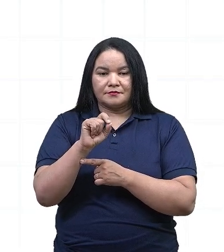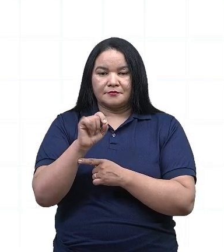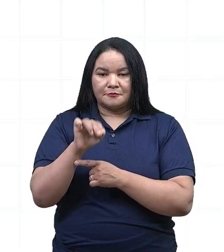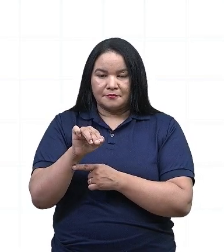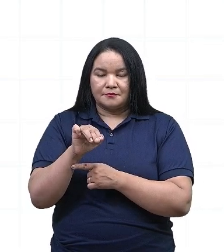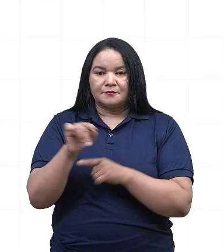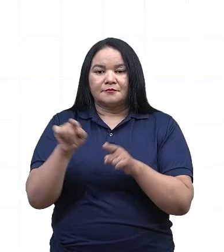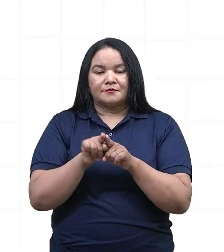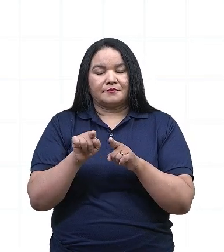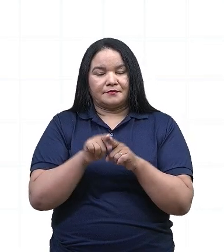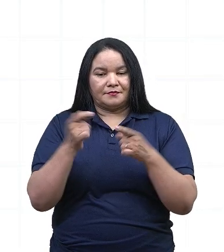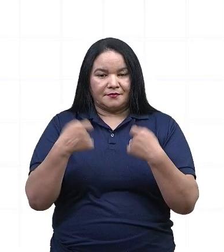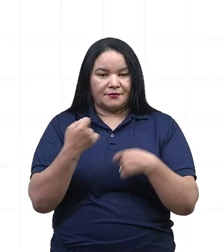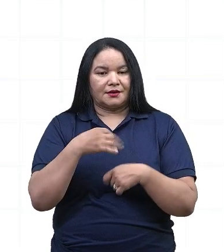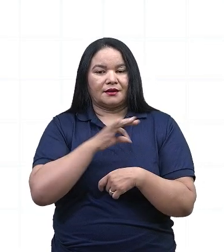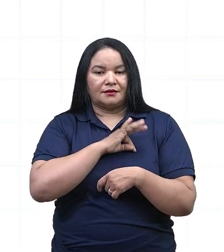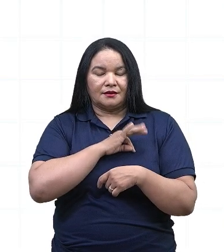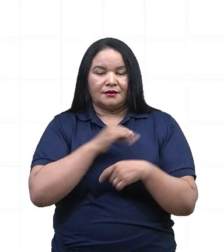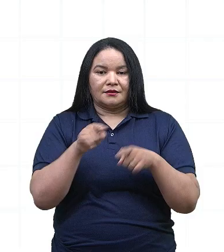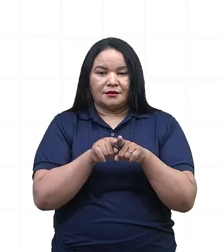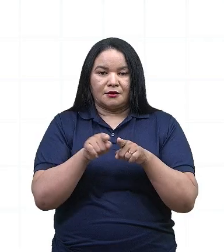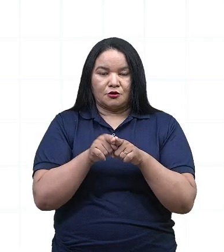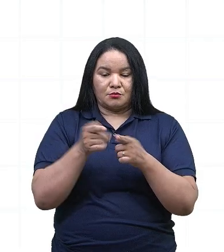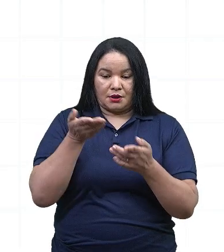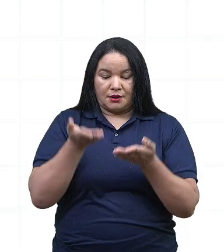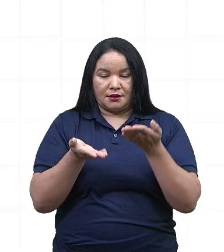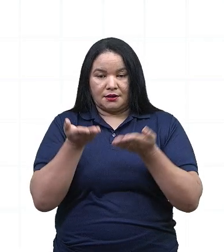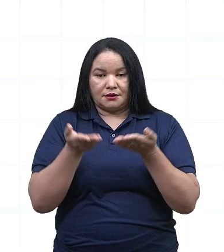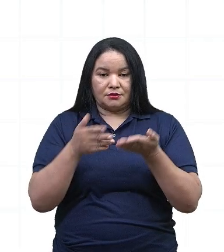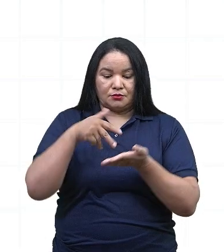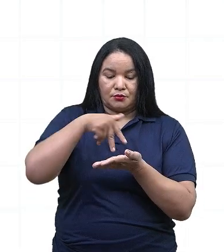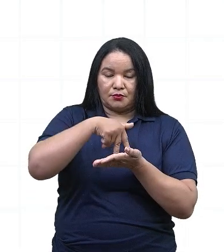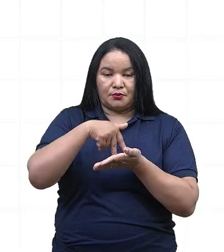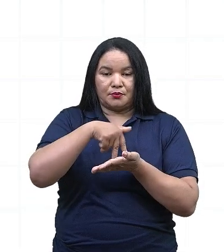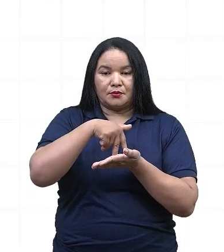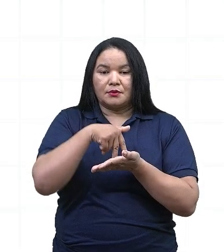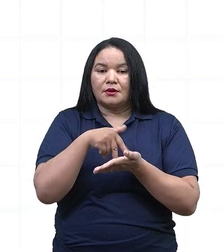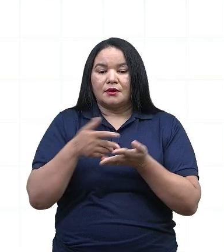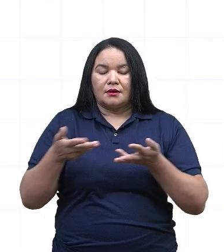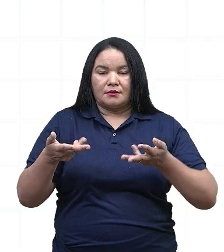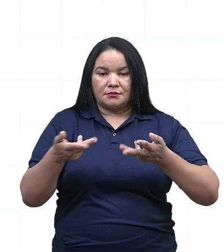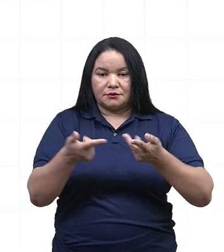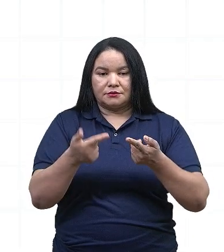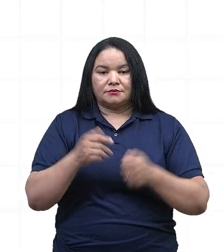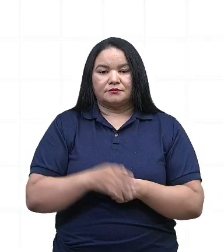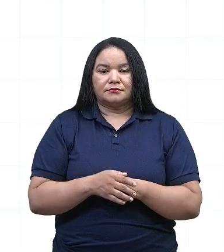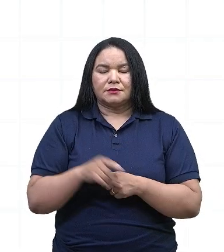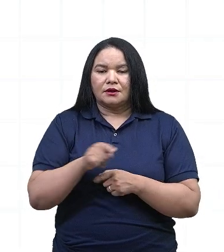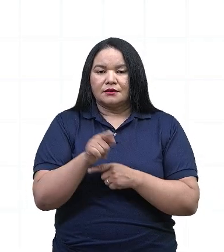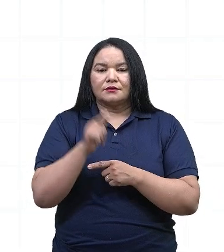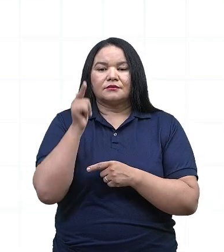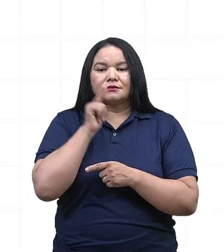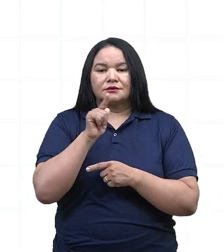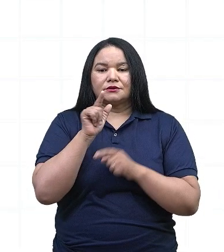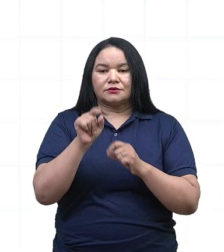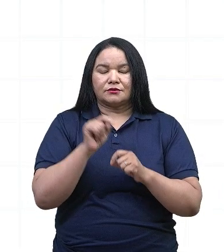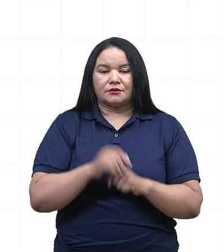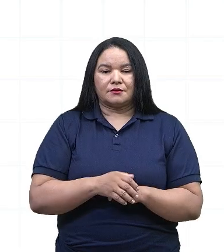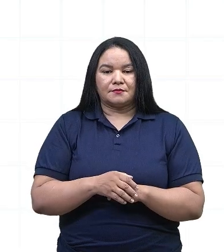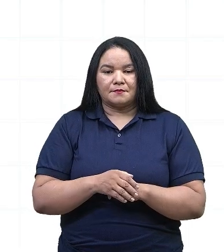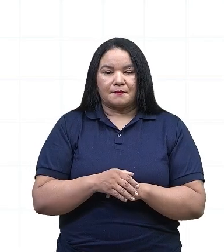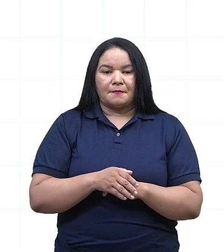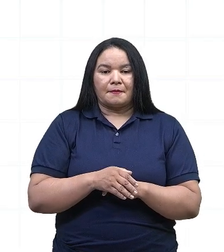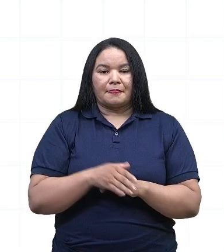exige alta técnica, equilíbrio e agilidade. O objetivo é realizar manobras, e entre elas eu cito para vocês as